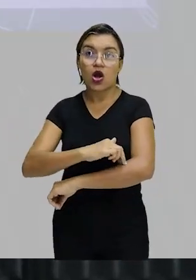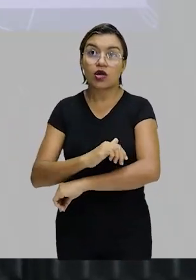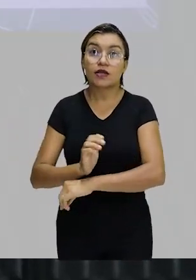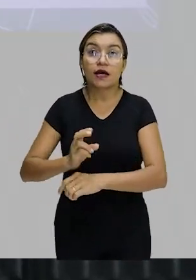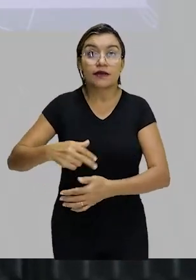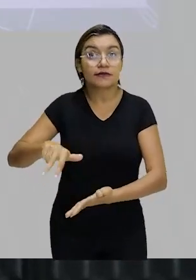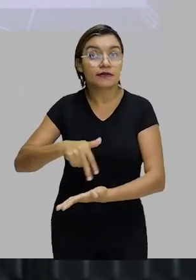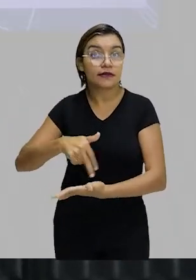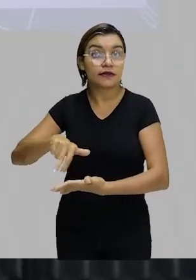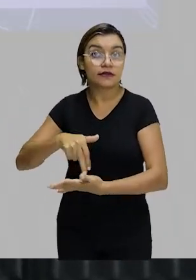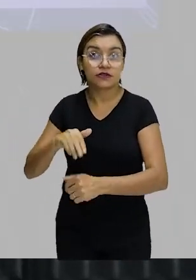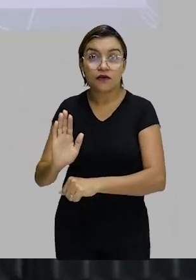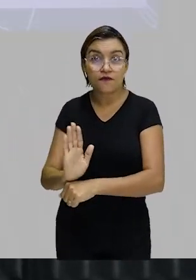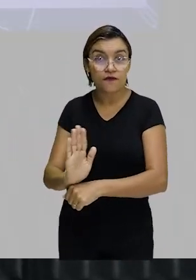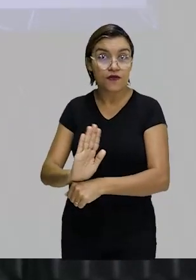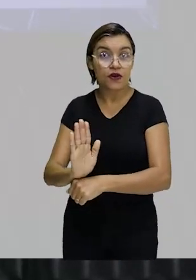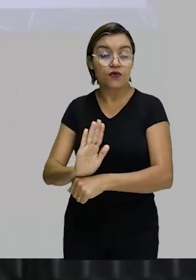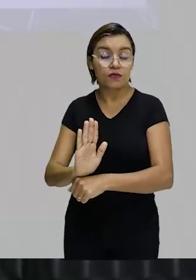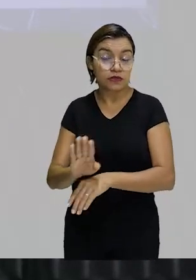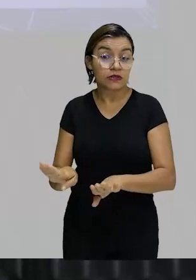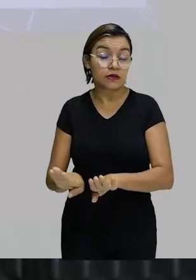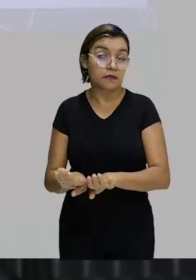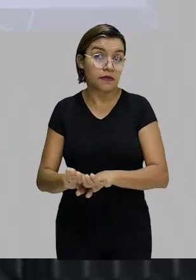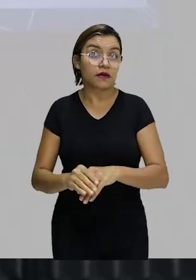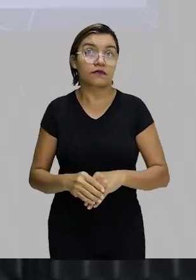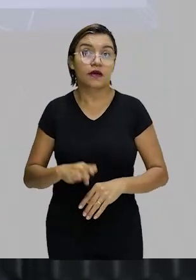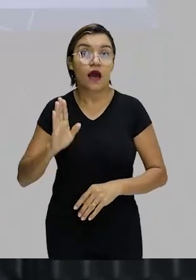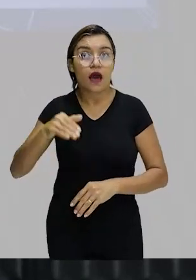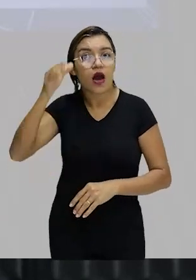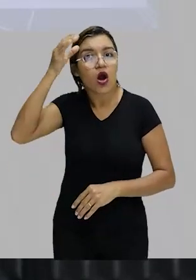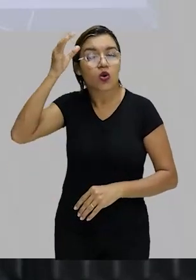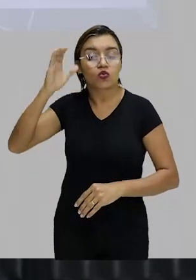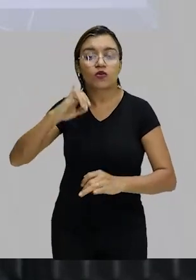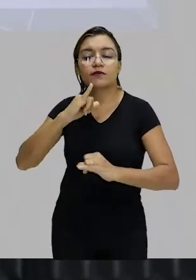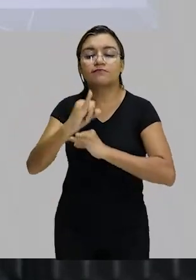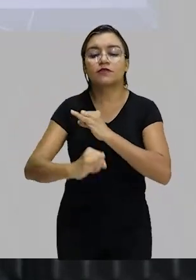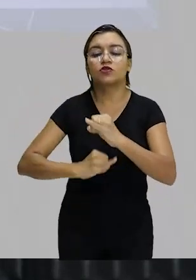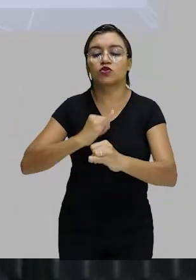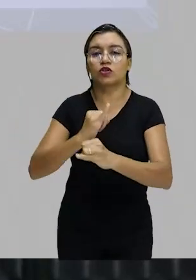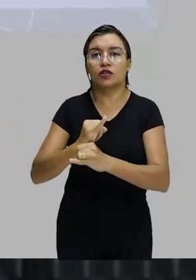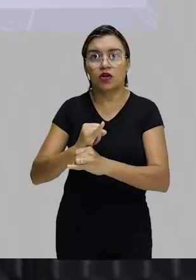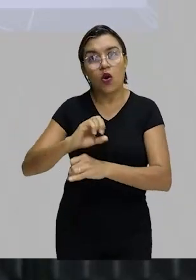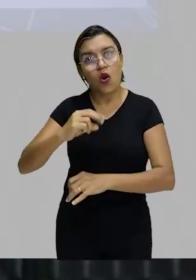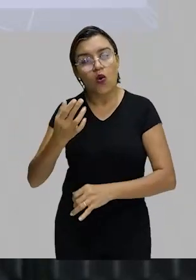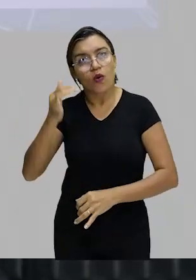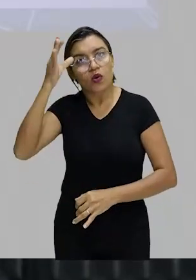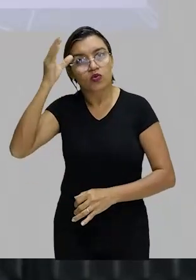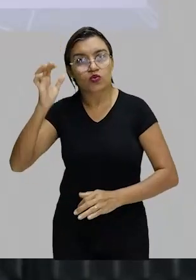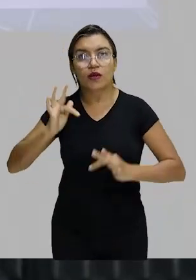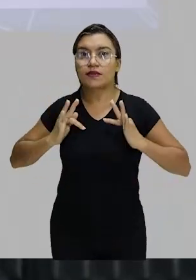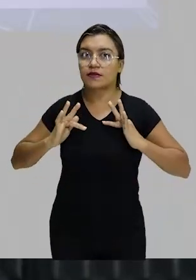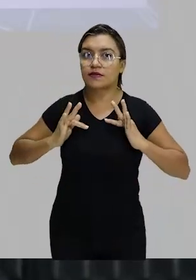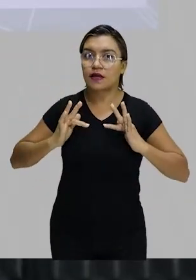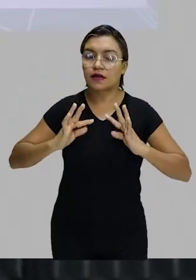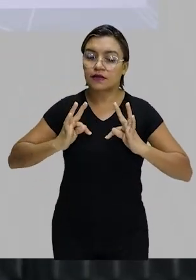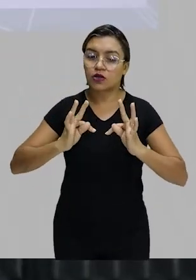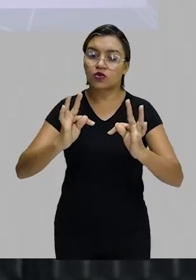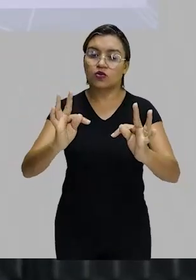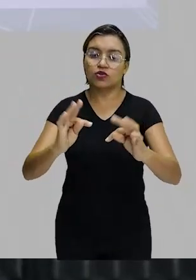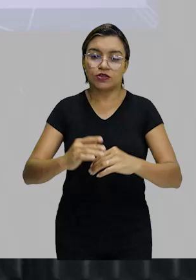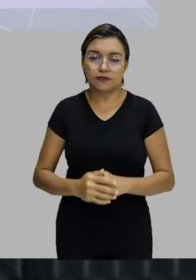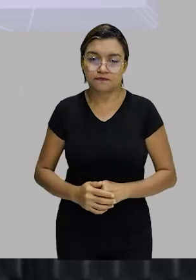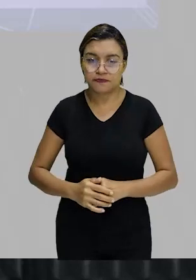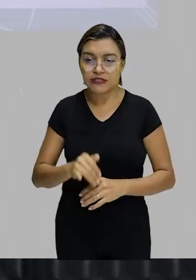filmes, cyberculture, que é a cultura da internet ou a cultura da tecnologia, televisão,